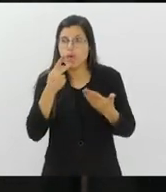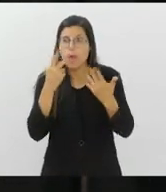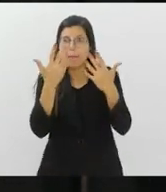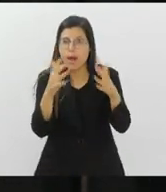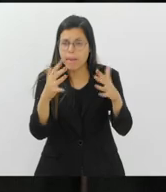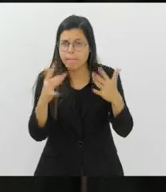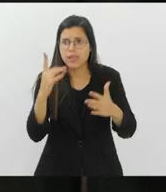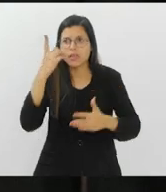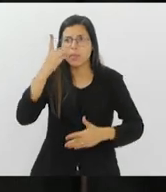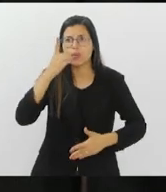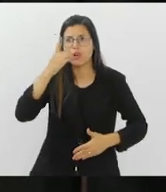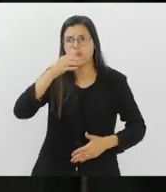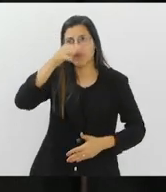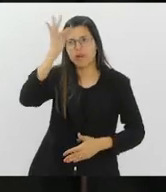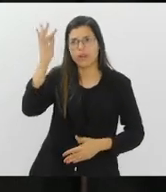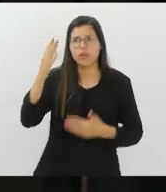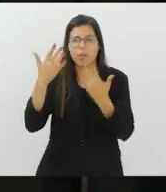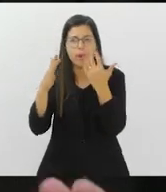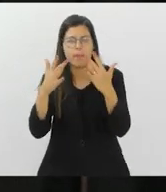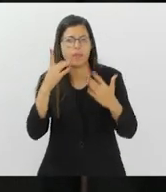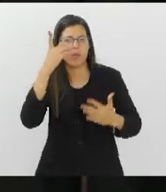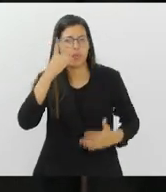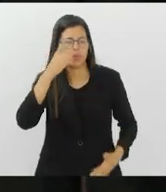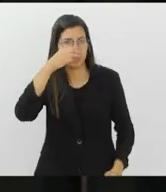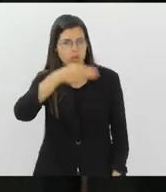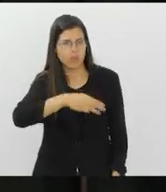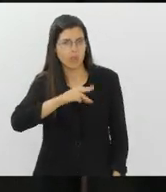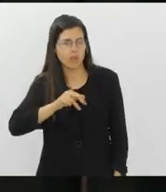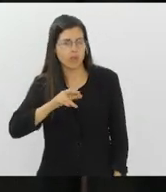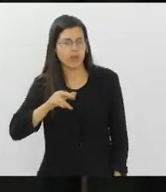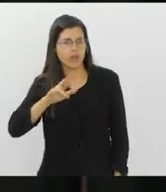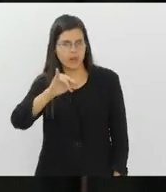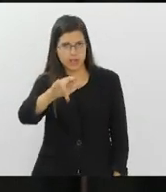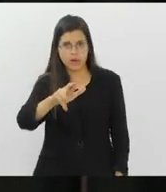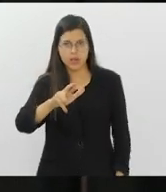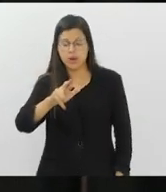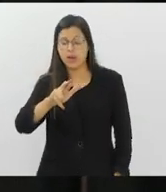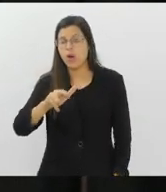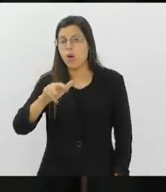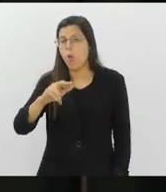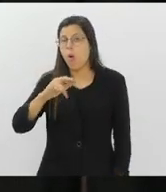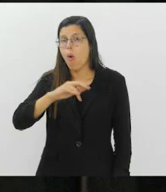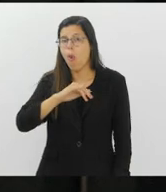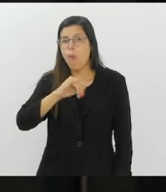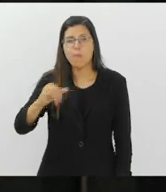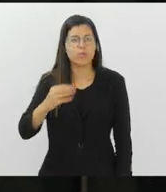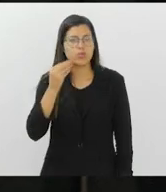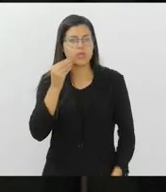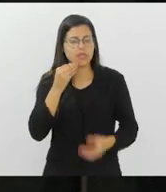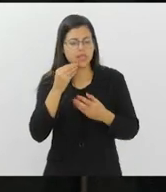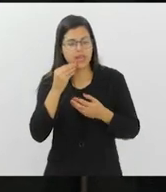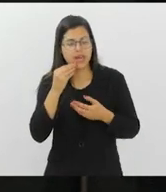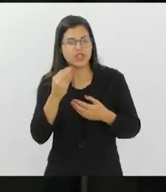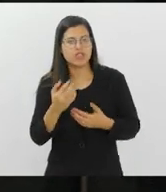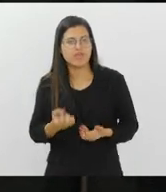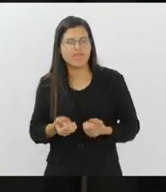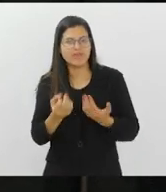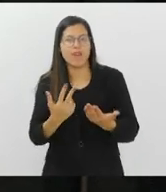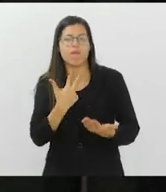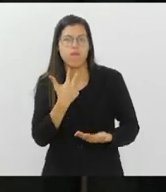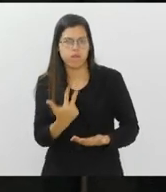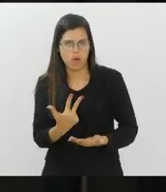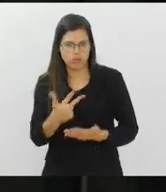Fred, parabéns, deputado Munir, por ter tido a oportunidade de dar voz a nós,